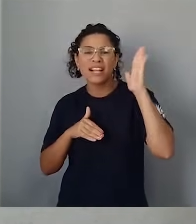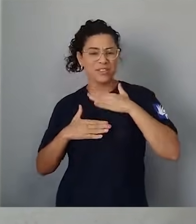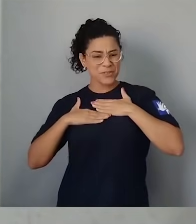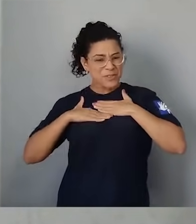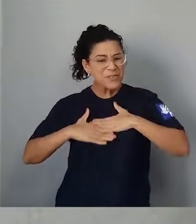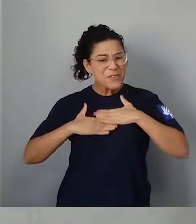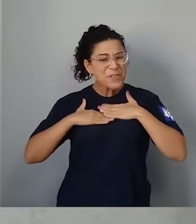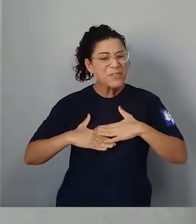favorita.